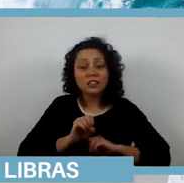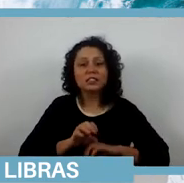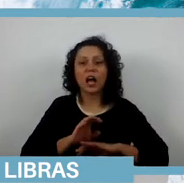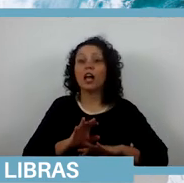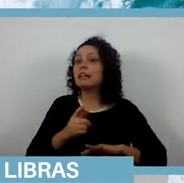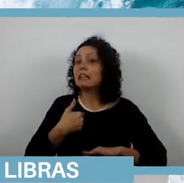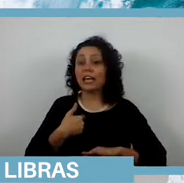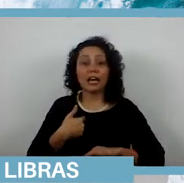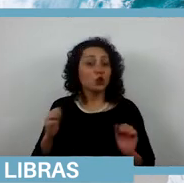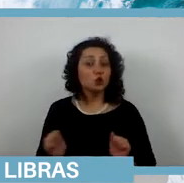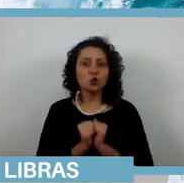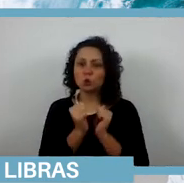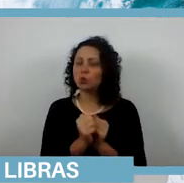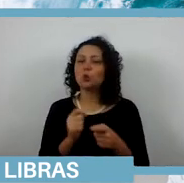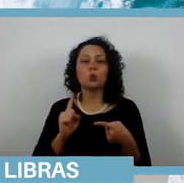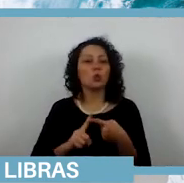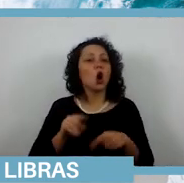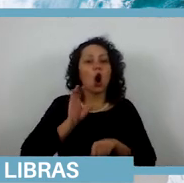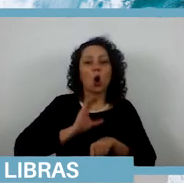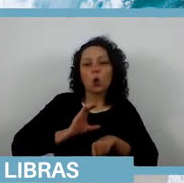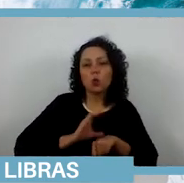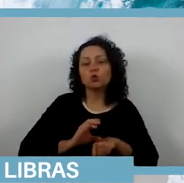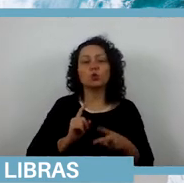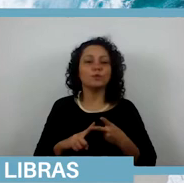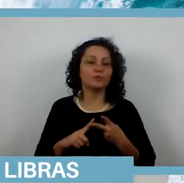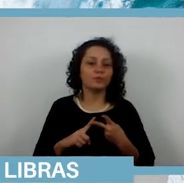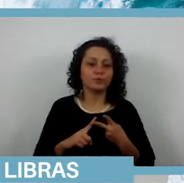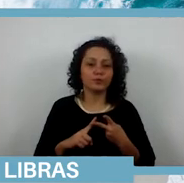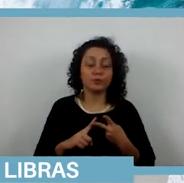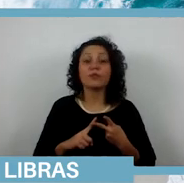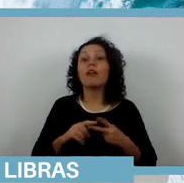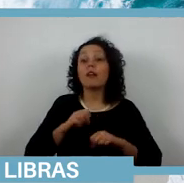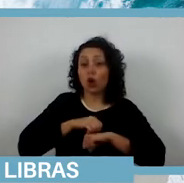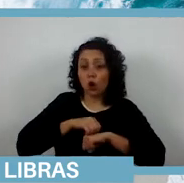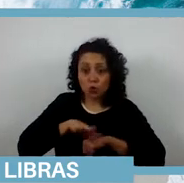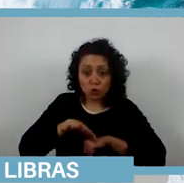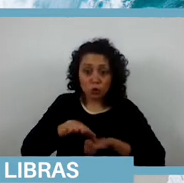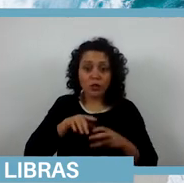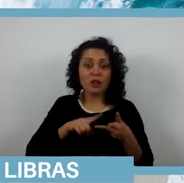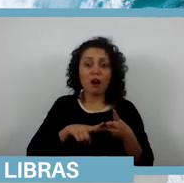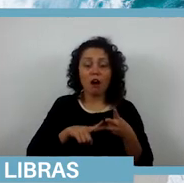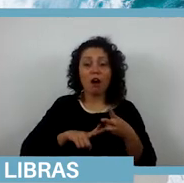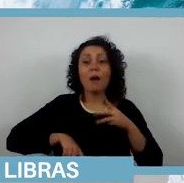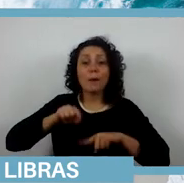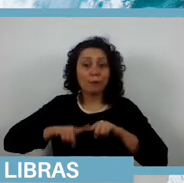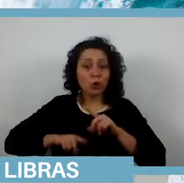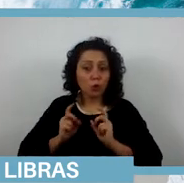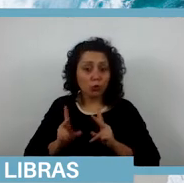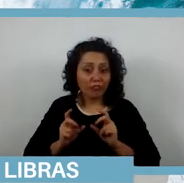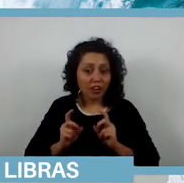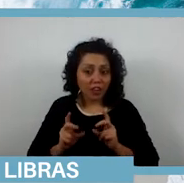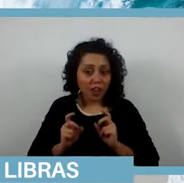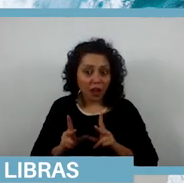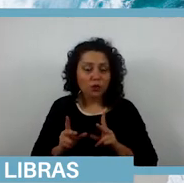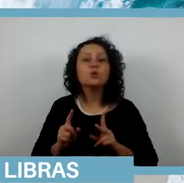ao mesmo tempo fazendo os cursos fui fazendo as consultorias e também vendendo os produtos esses produtos